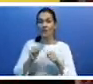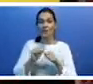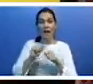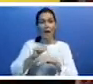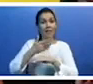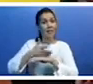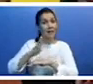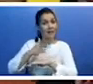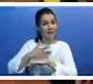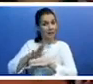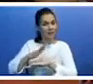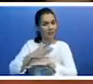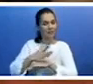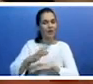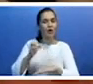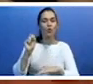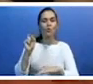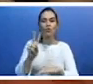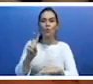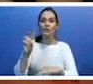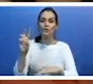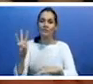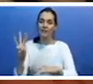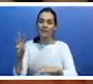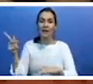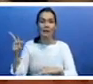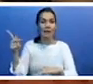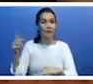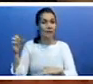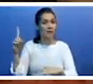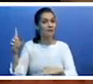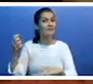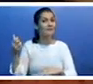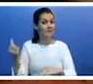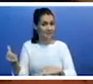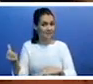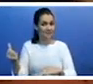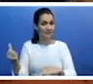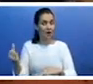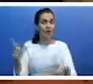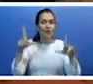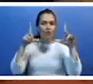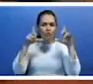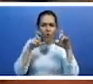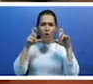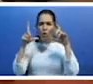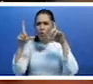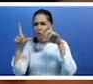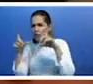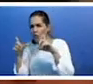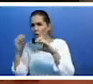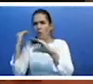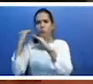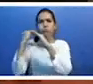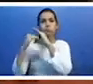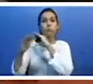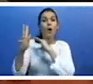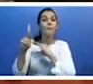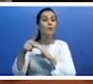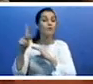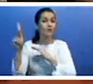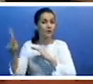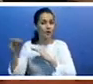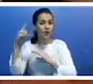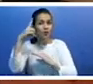tarefinha, né? Os exercícios 2 e 3 da página 16. Tire uma foto. Qualquer dúvida, sua